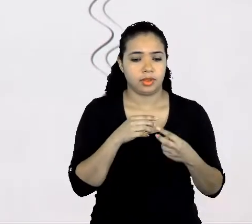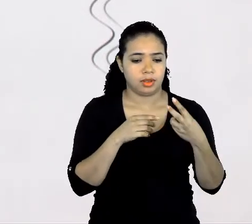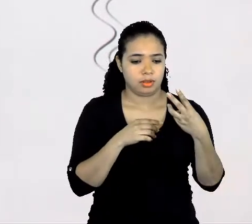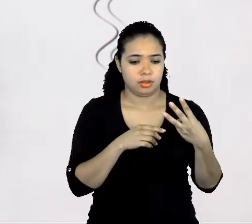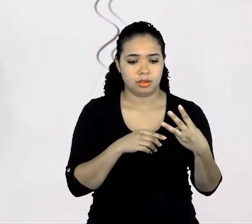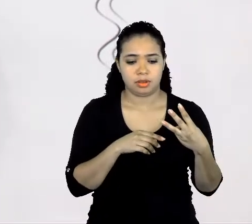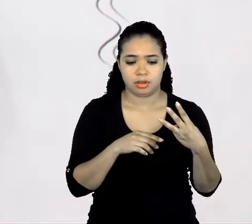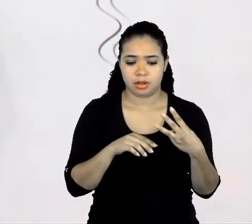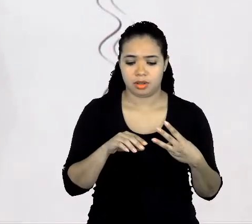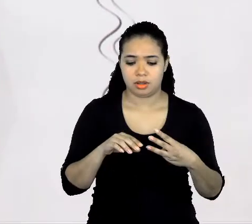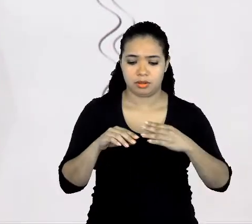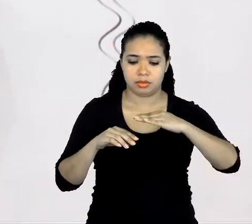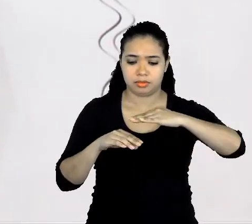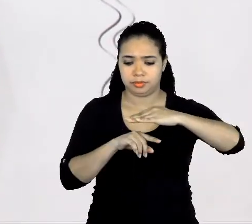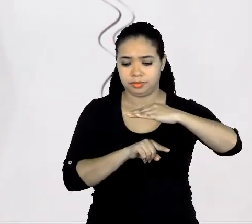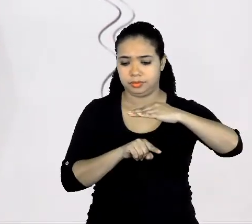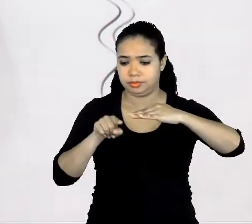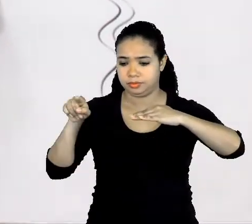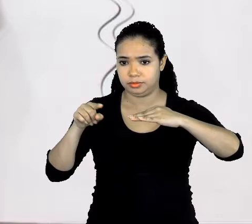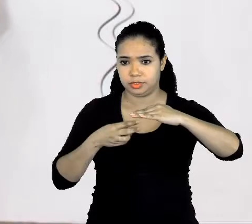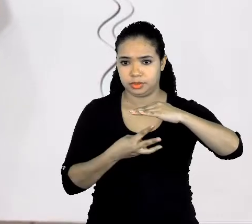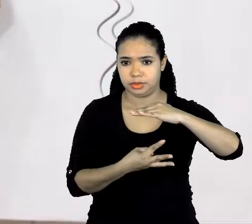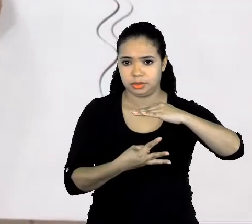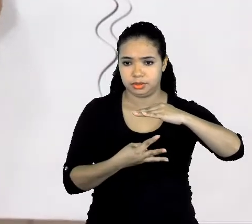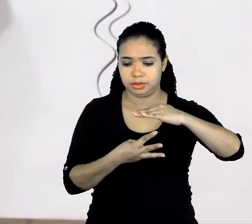E x vezes raiz de 3.